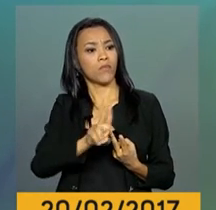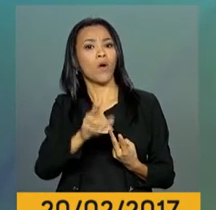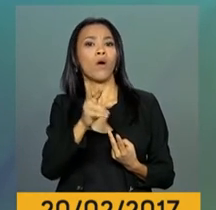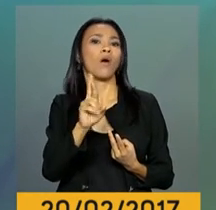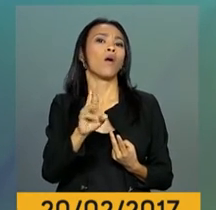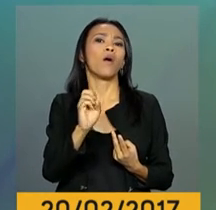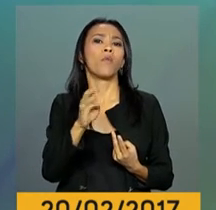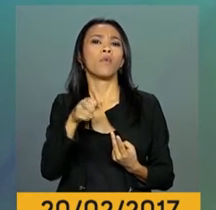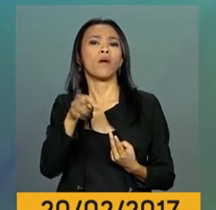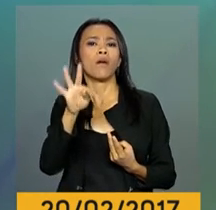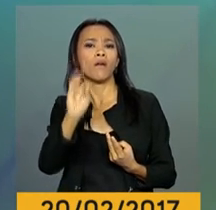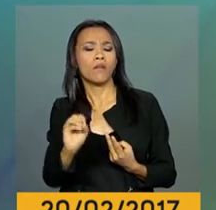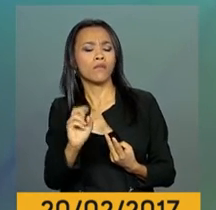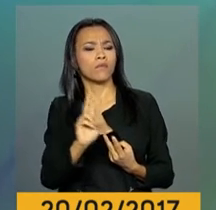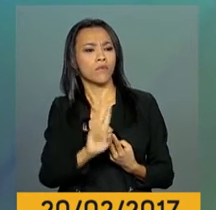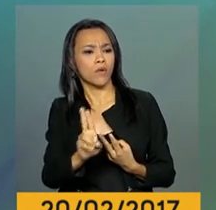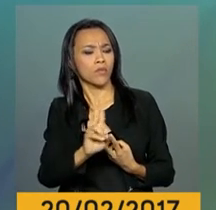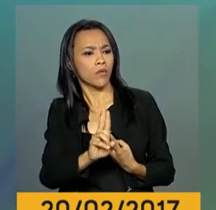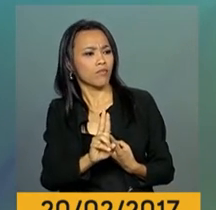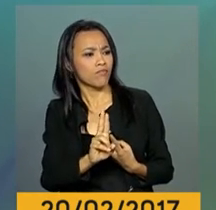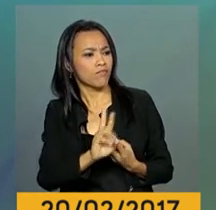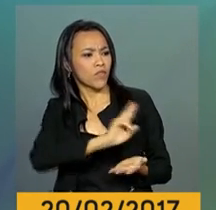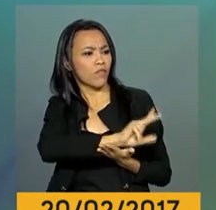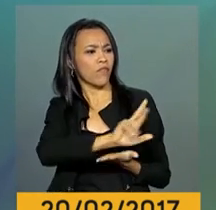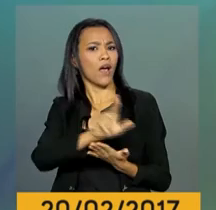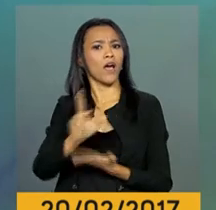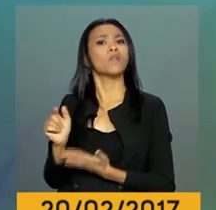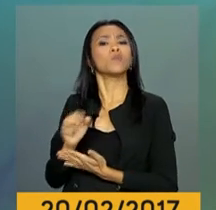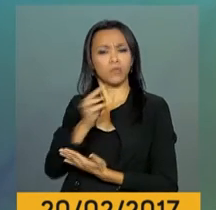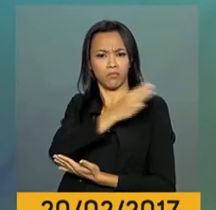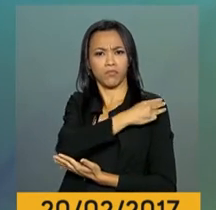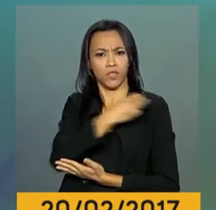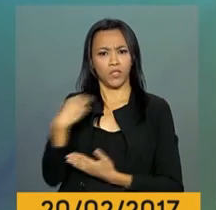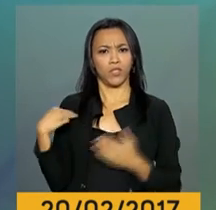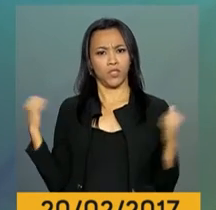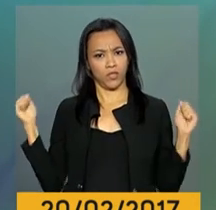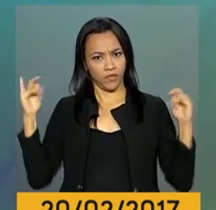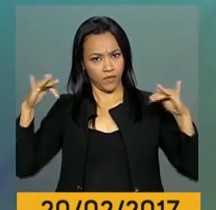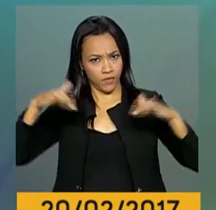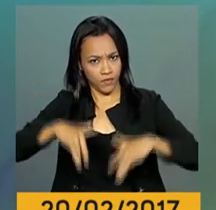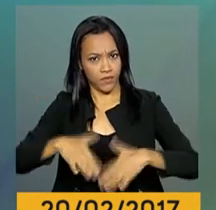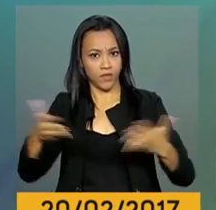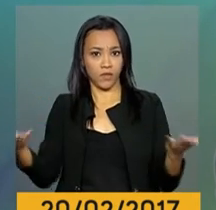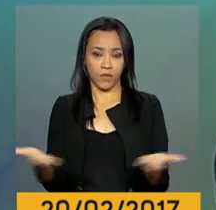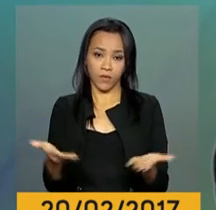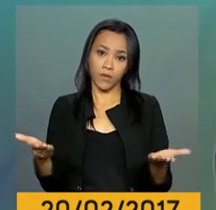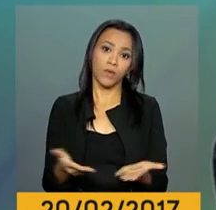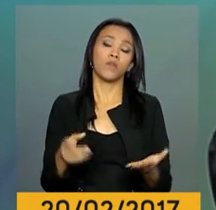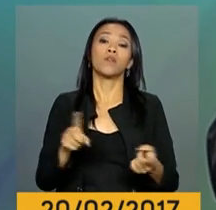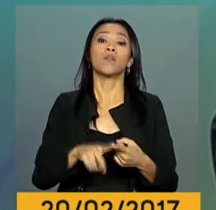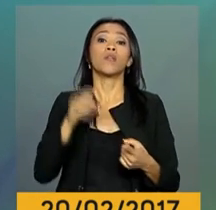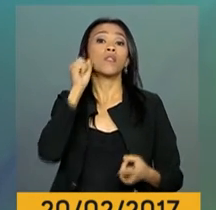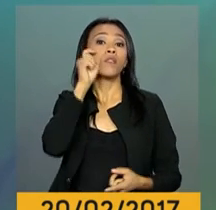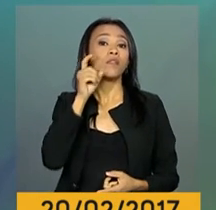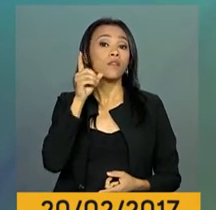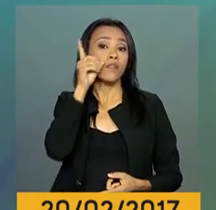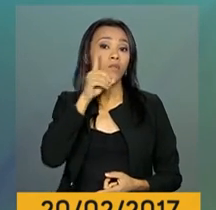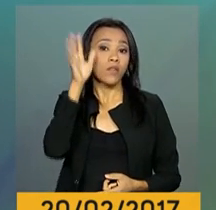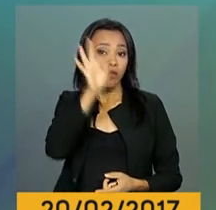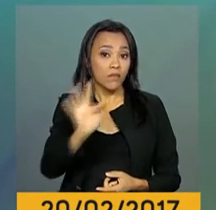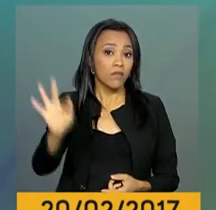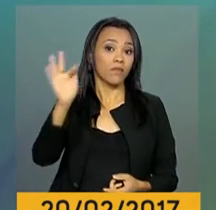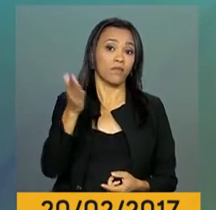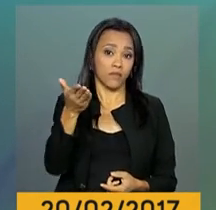Quem mais que eu estou vendo aqui? Enfim, os ministros que estão aqui, o Fábio Elias Rosa, o deputado federal Herculano